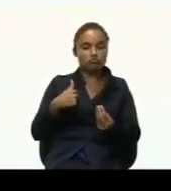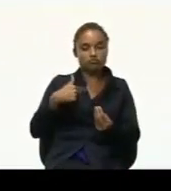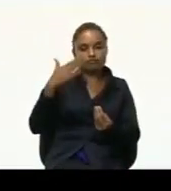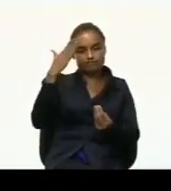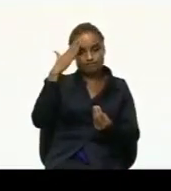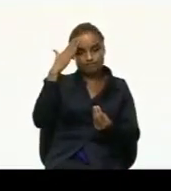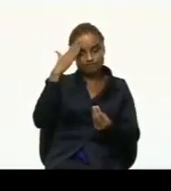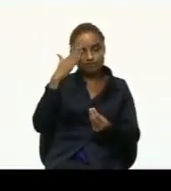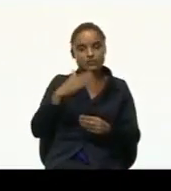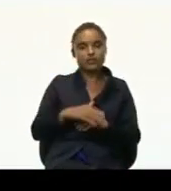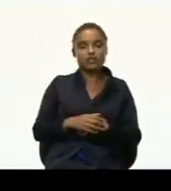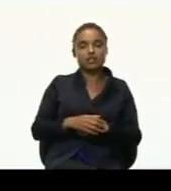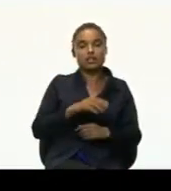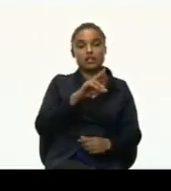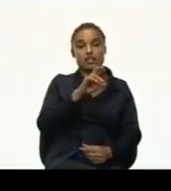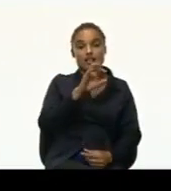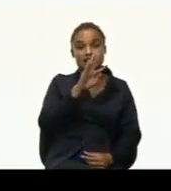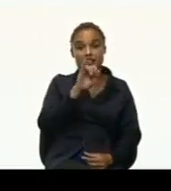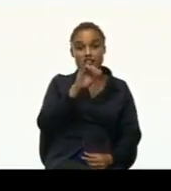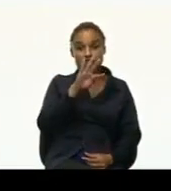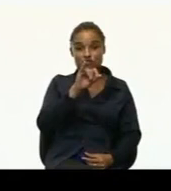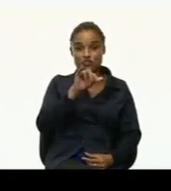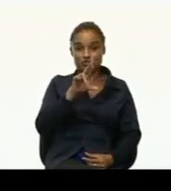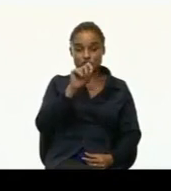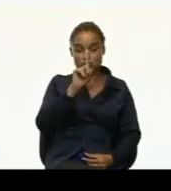Bom, meu refeitório, eu fiz ele de 3